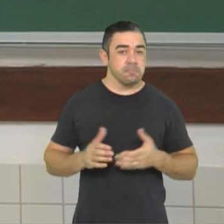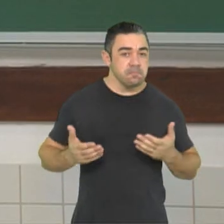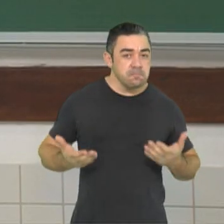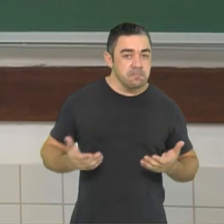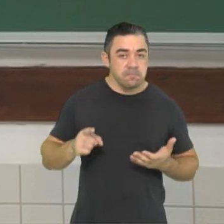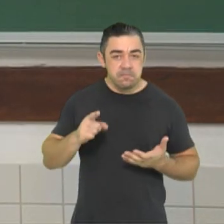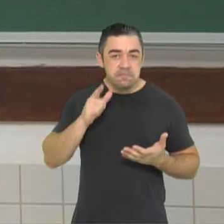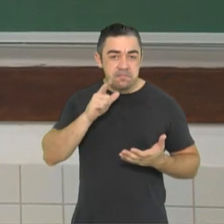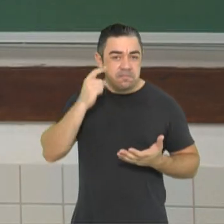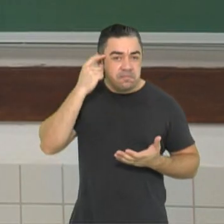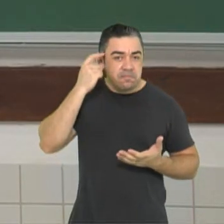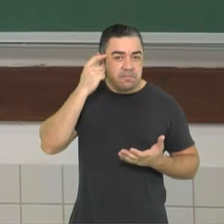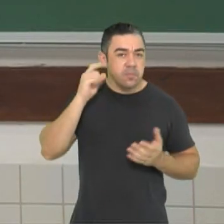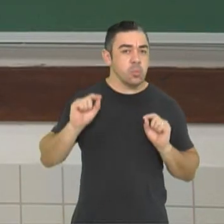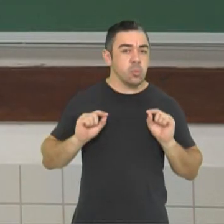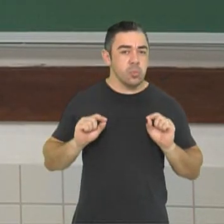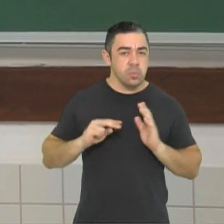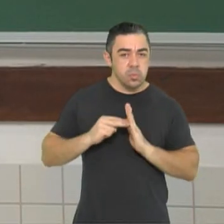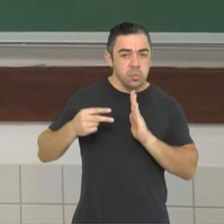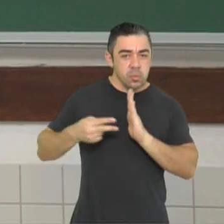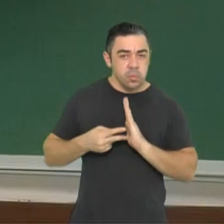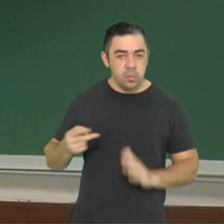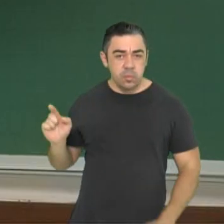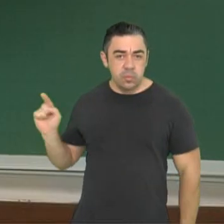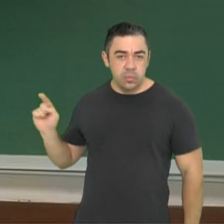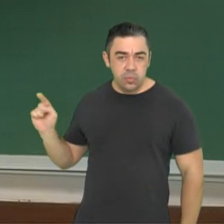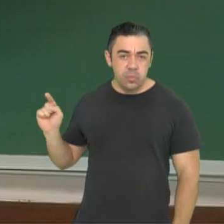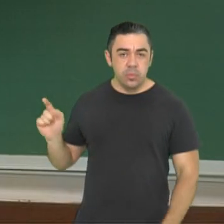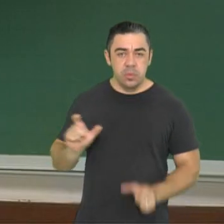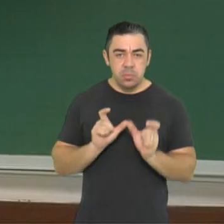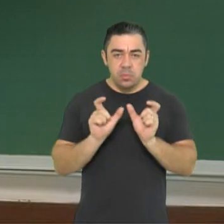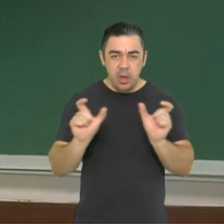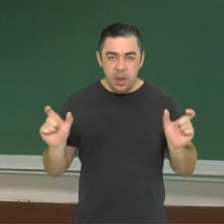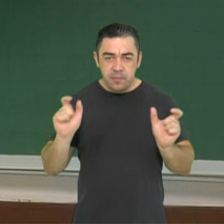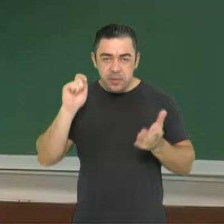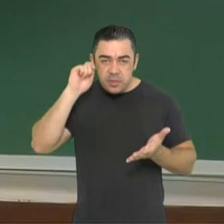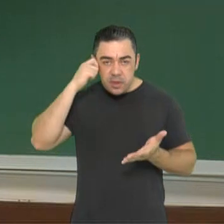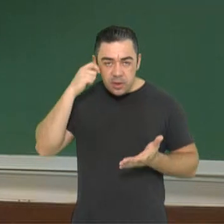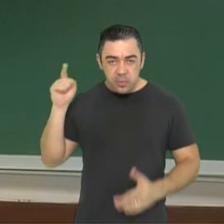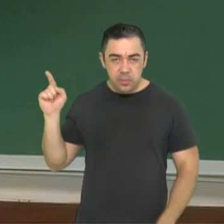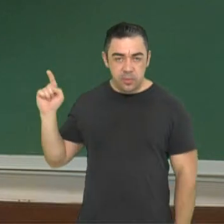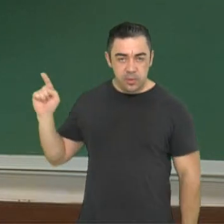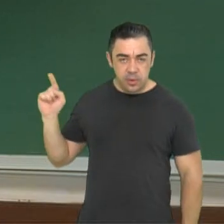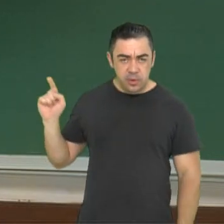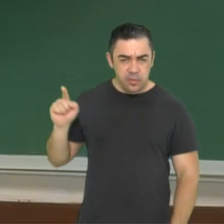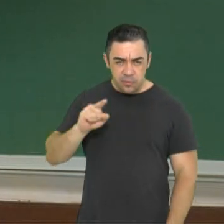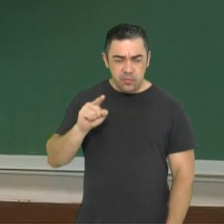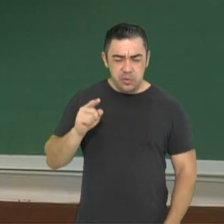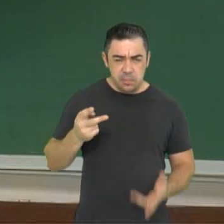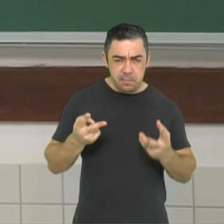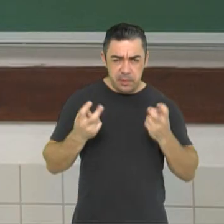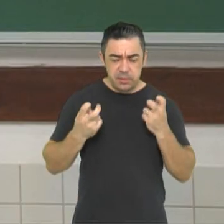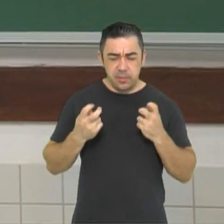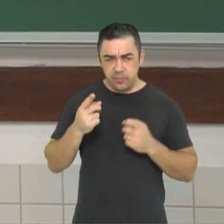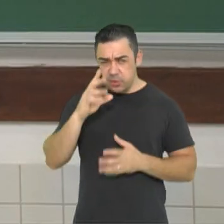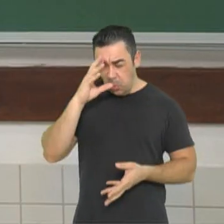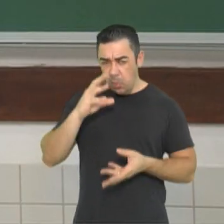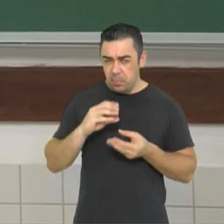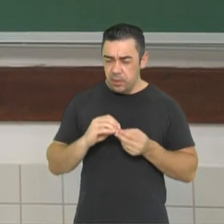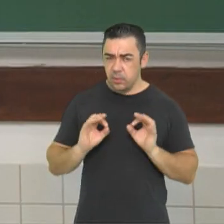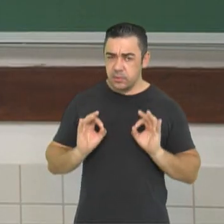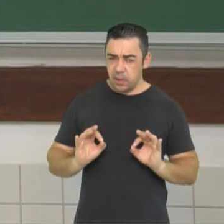Então, conseguiram pensar a respeito desses sentidos produzidos pelas palavras que estão destacadas? Será que você compreendeu o